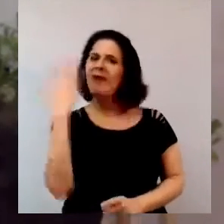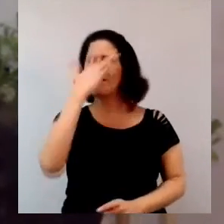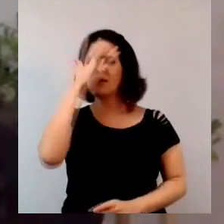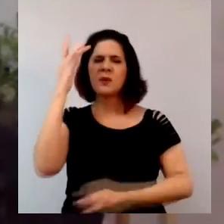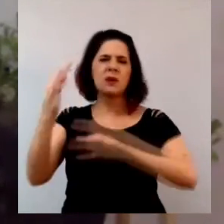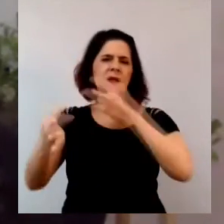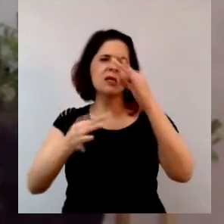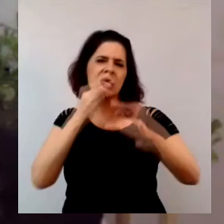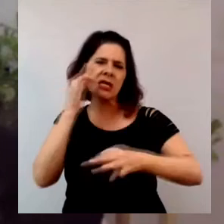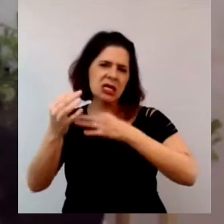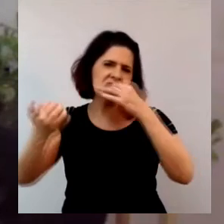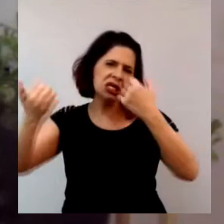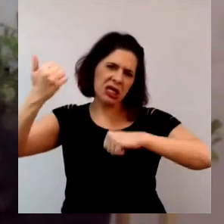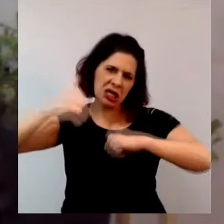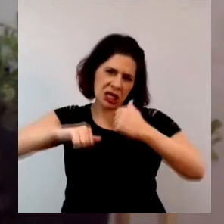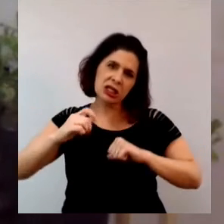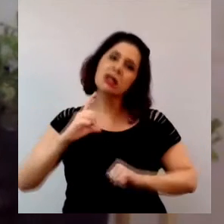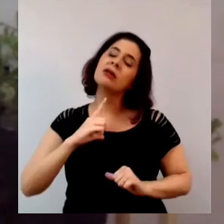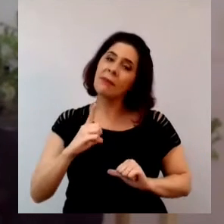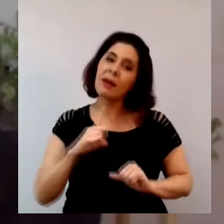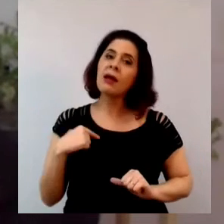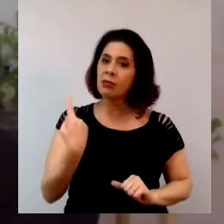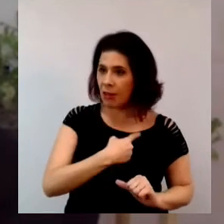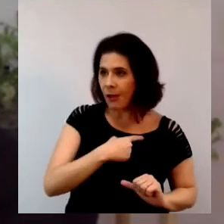vai conquistando isso aos poucos.